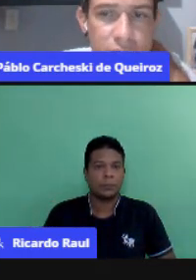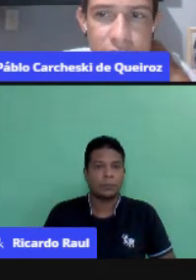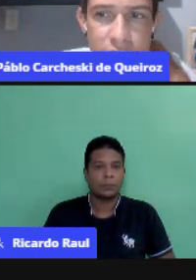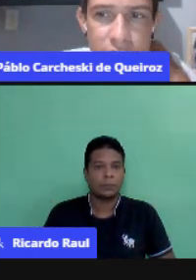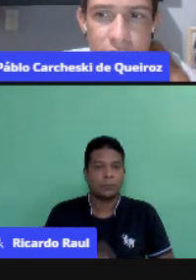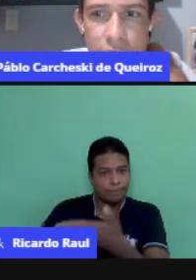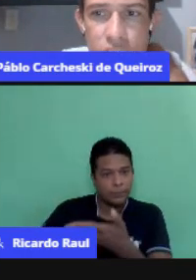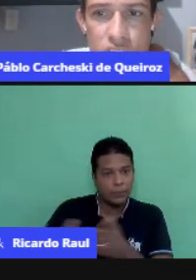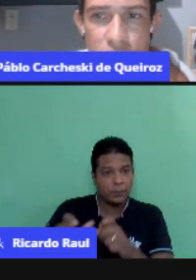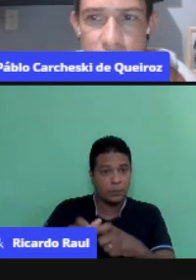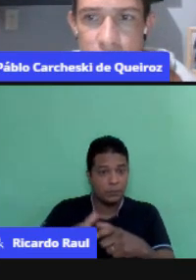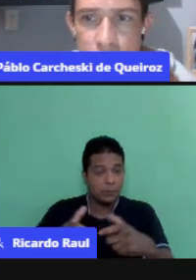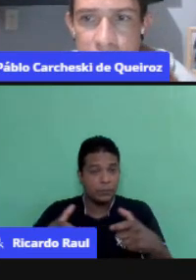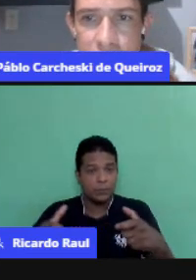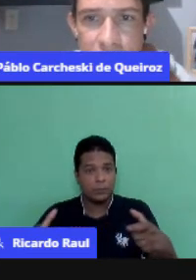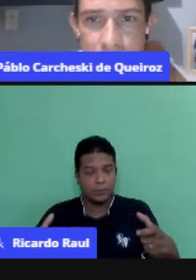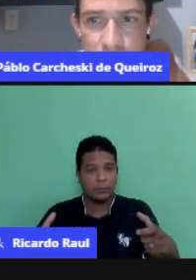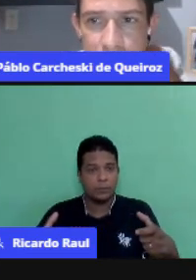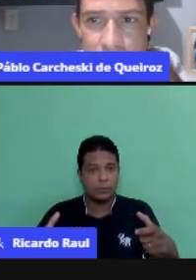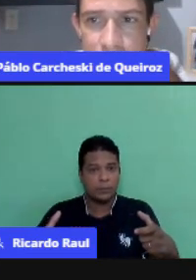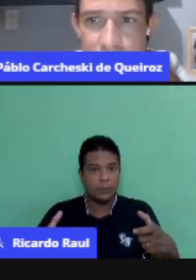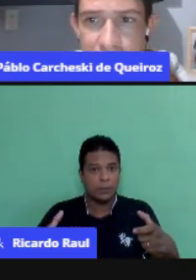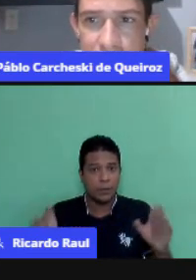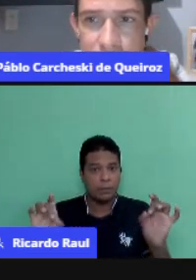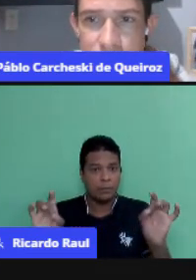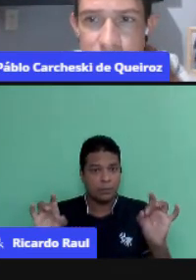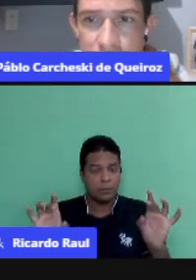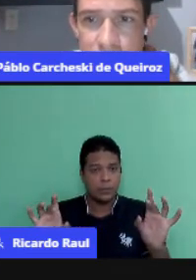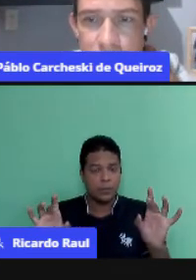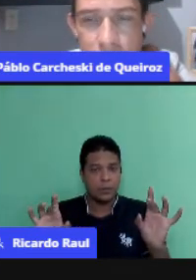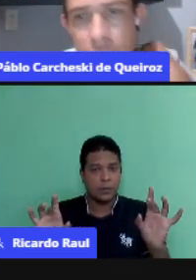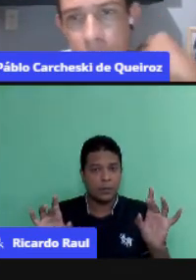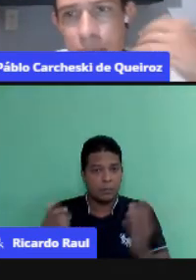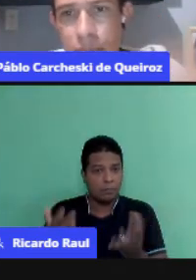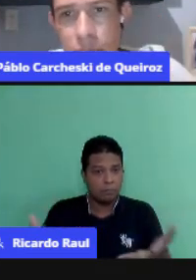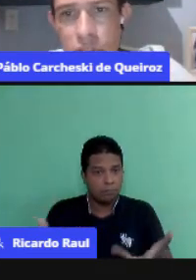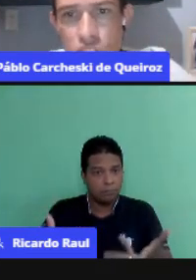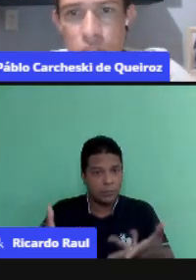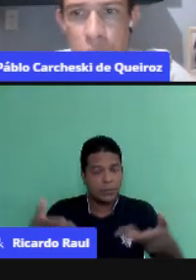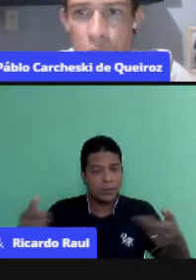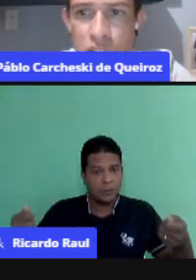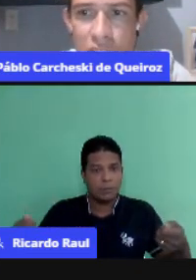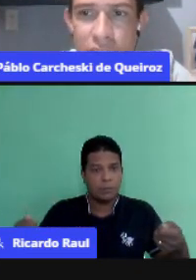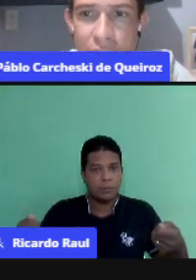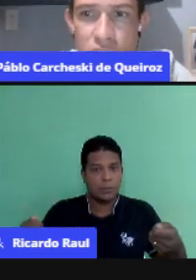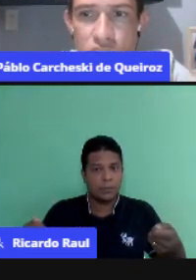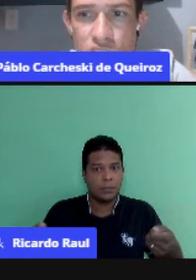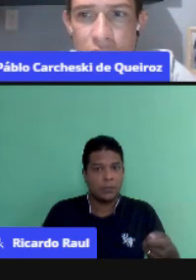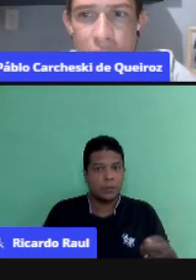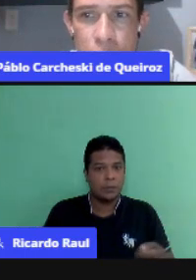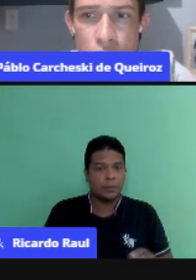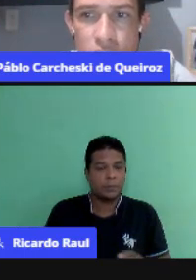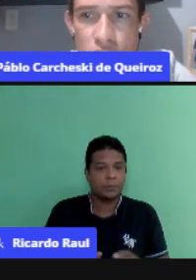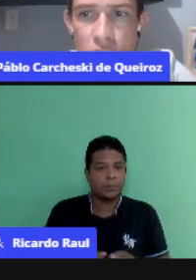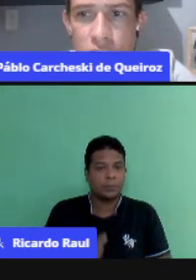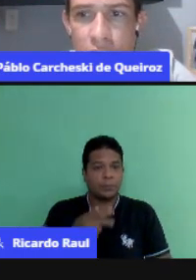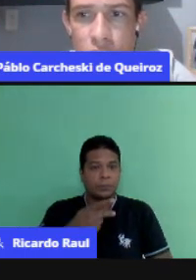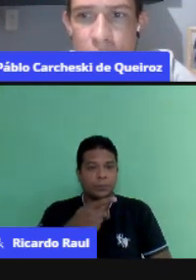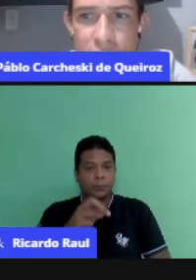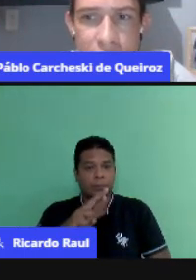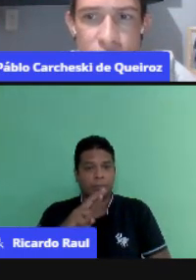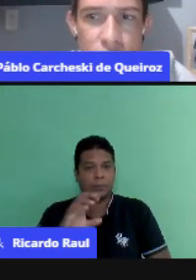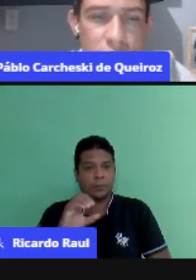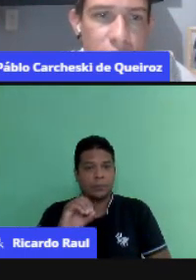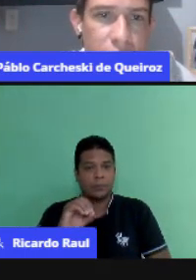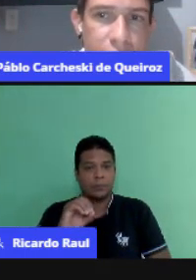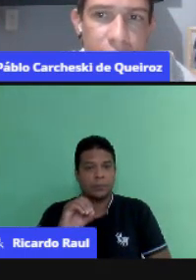entre grandezas, e aí a gente aqui, especificamente para essa habilidade aqui, né, de proporcionalidade, a gente acabou articulando ela